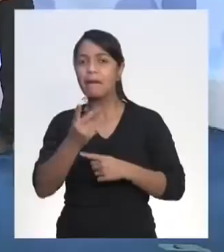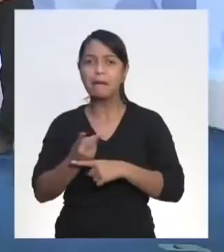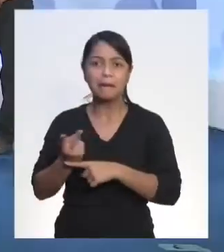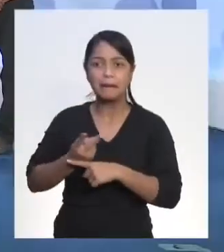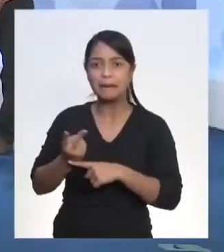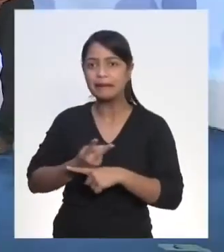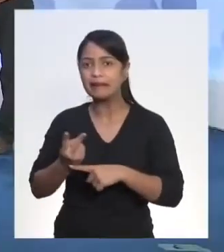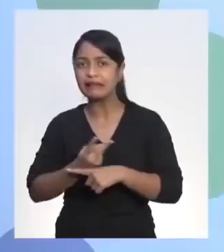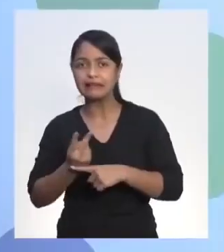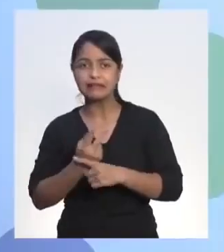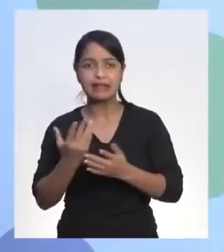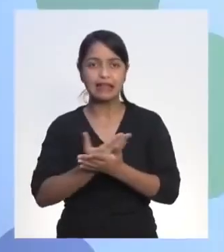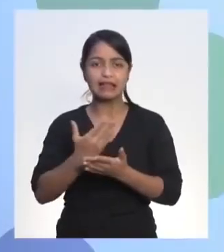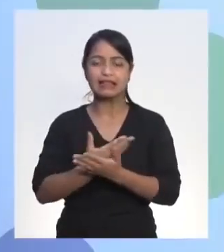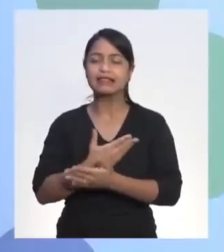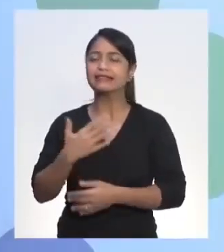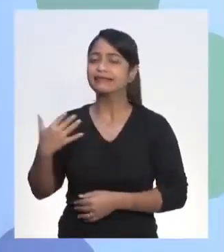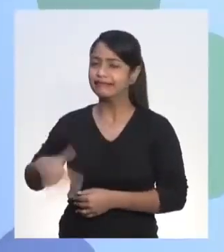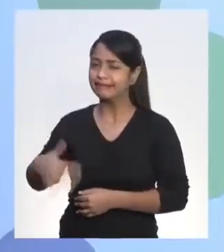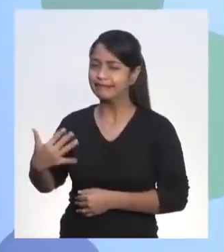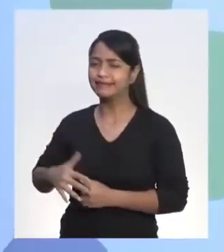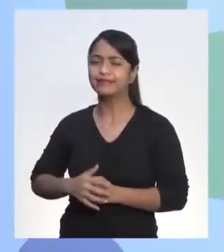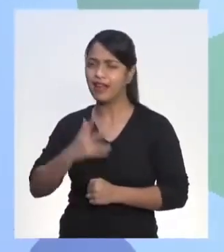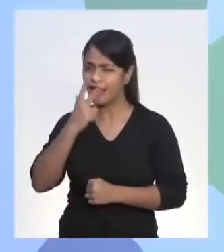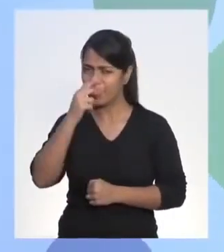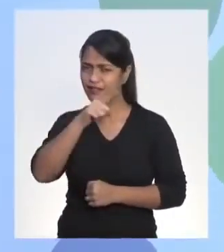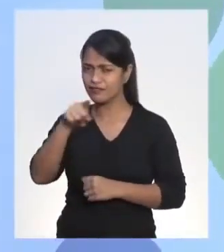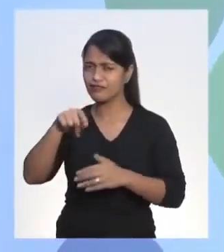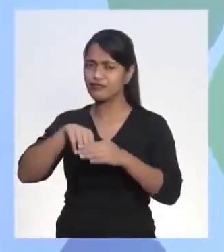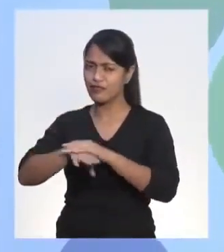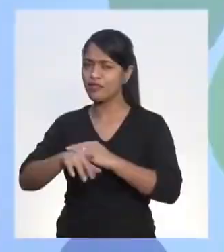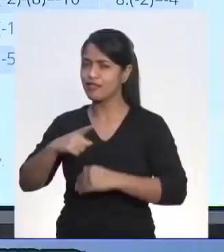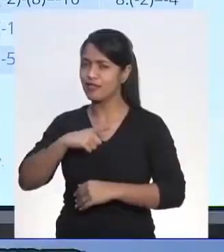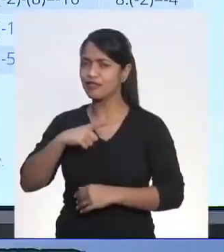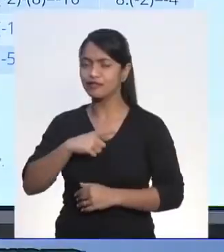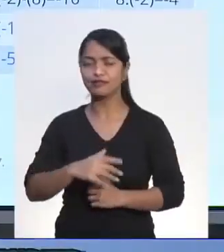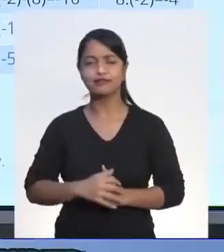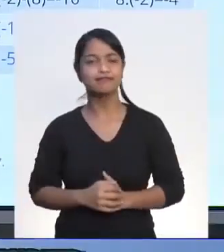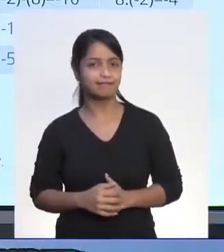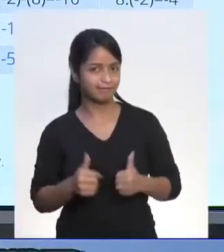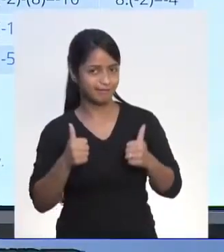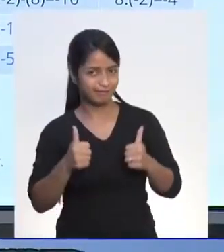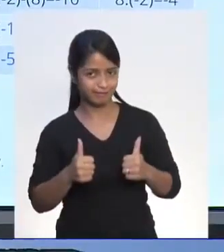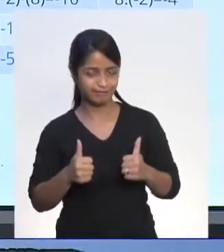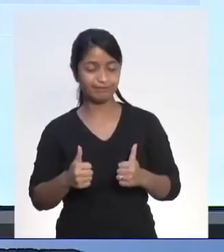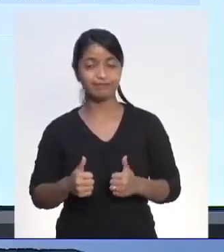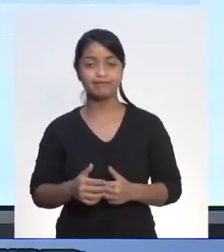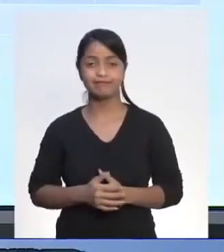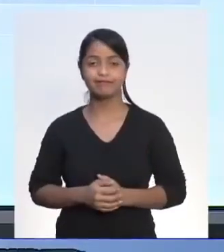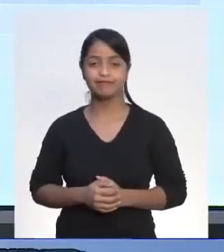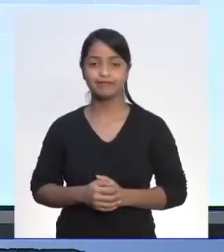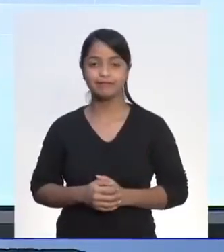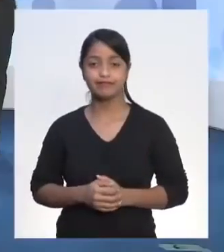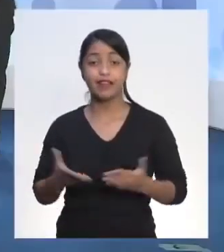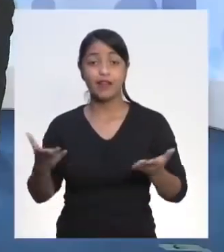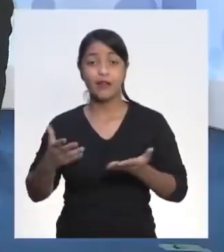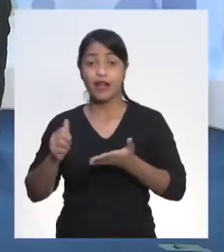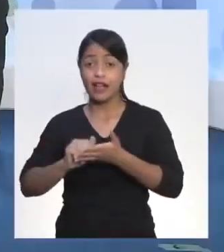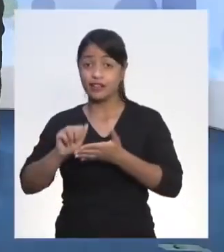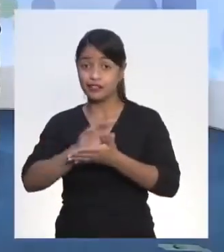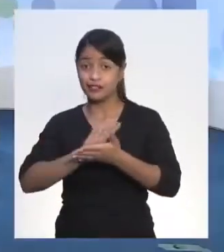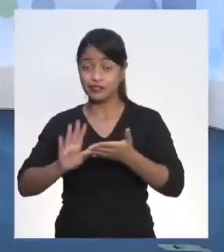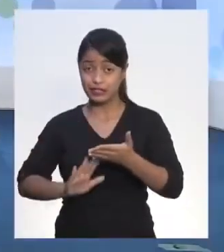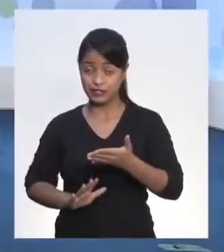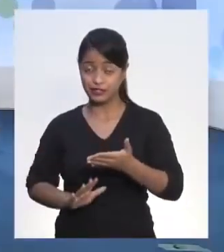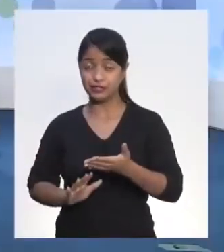né, Osmar? Puta, nós. Mas eu acho que o pessoal guardou, tenho plena convicção. Beleza, então vamos tentar aqui, ó. Vamos tentar uma atividade aí um